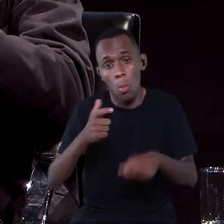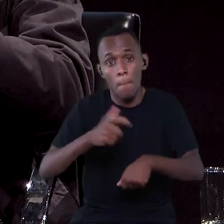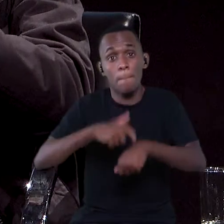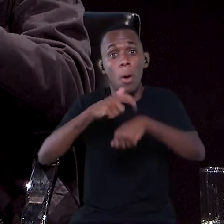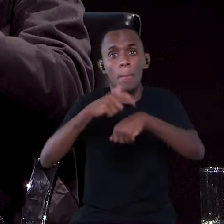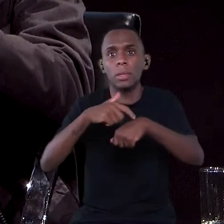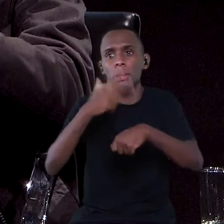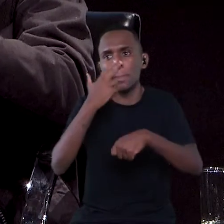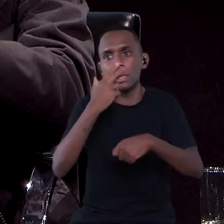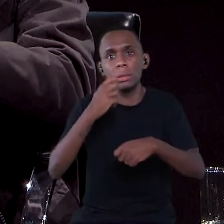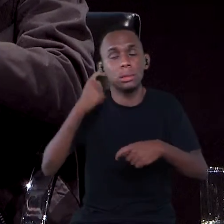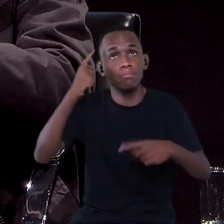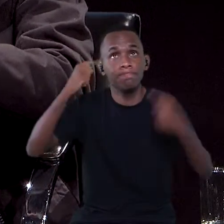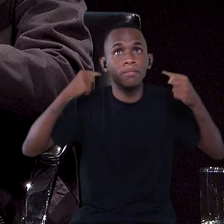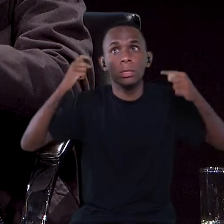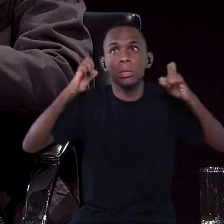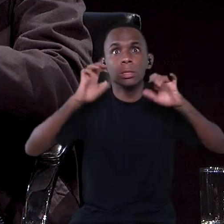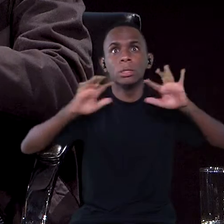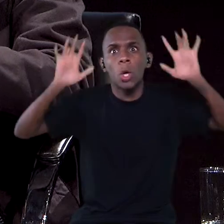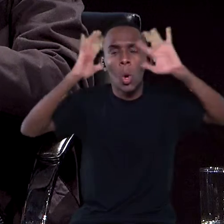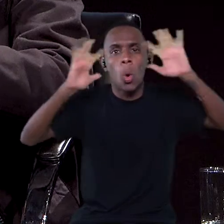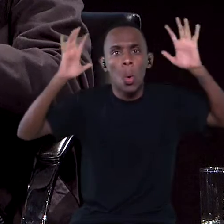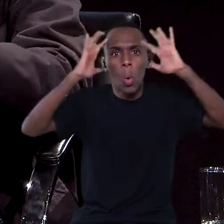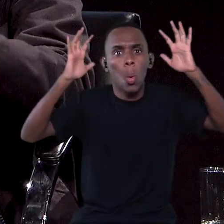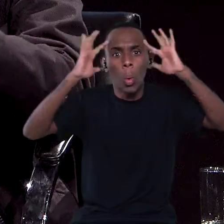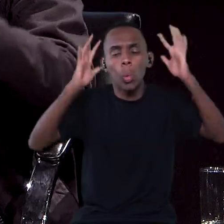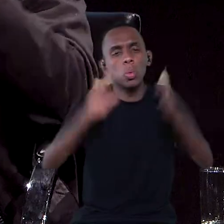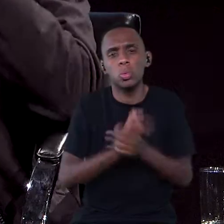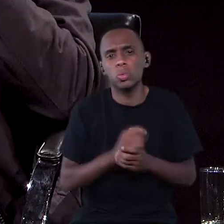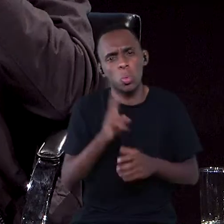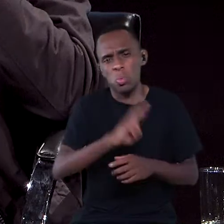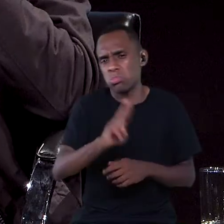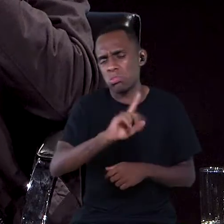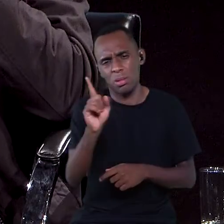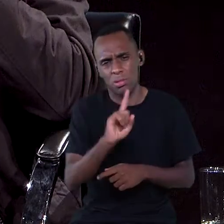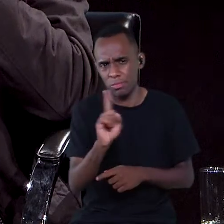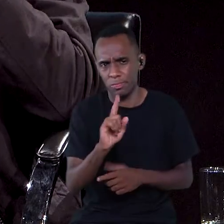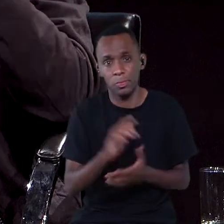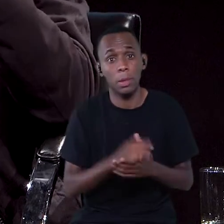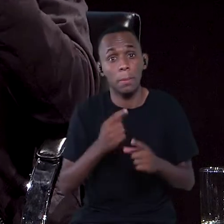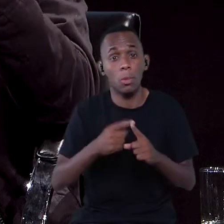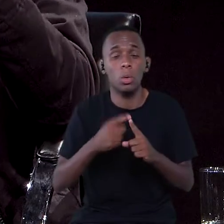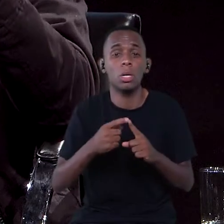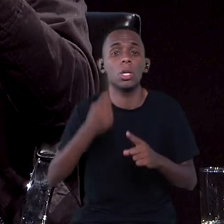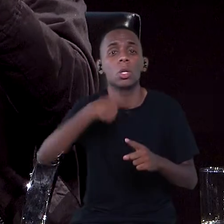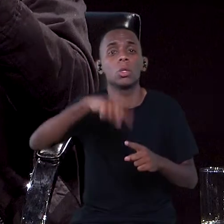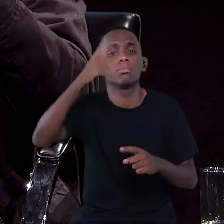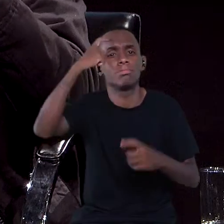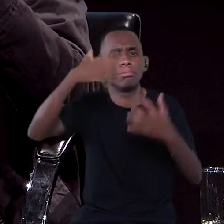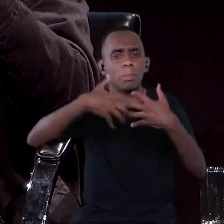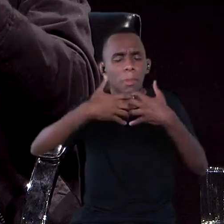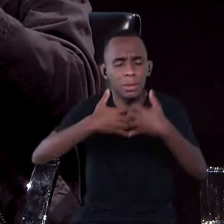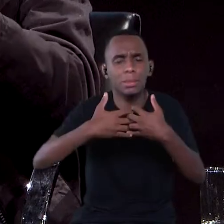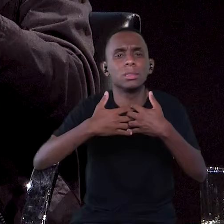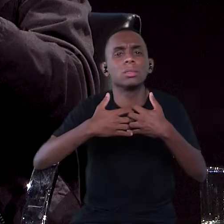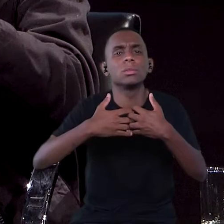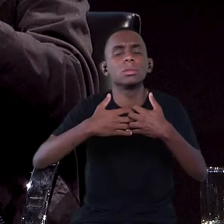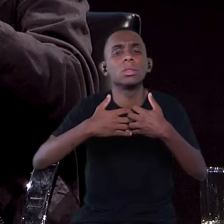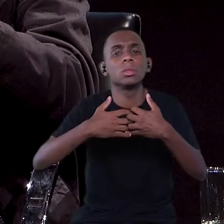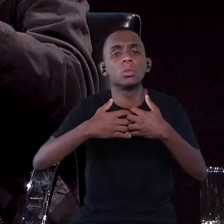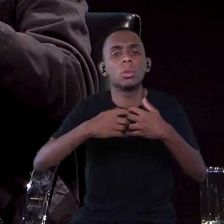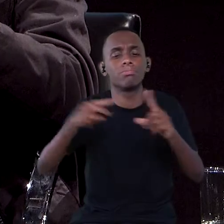parece coisa fora de uso, né? Fora de possibilidade, fora de contexto, até porque nós pensamos nela sempre numa perspectiva muito